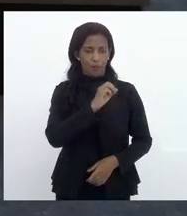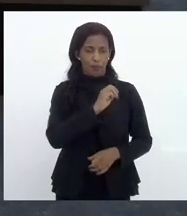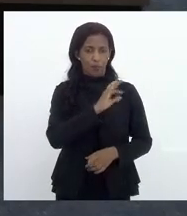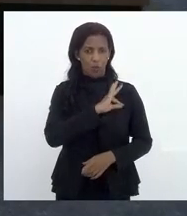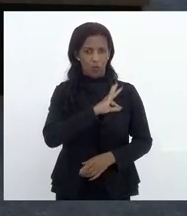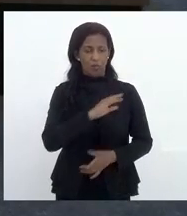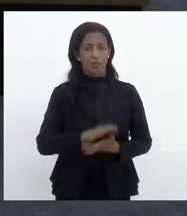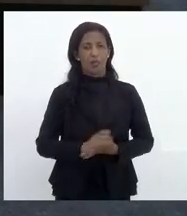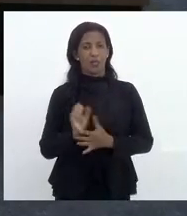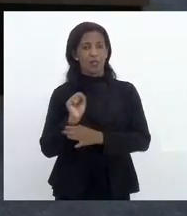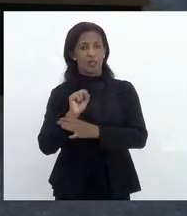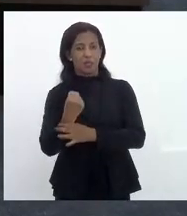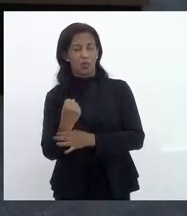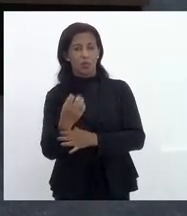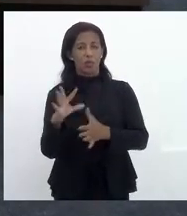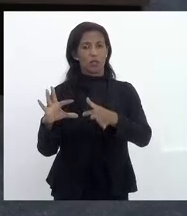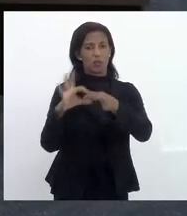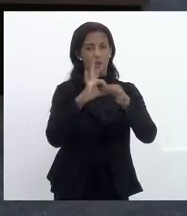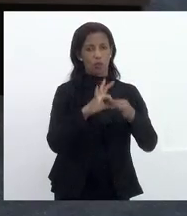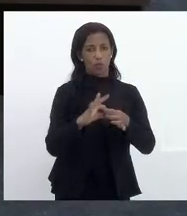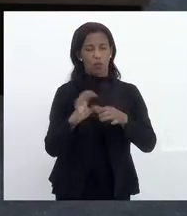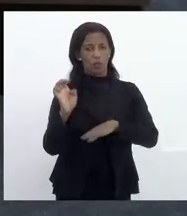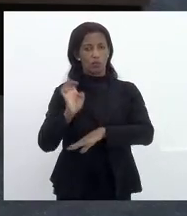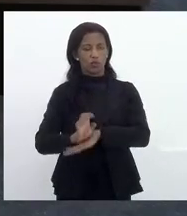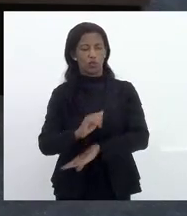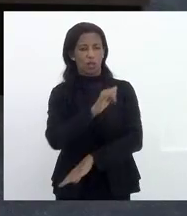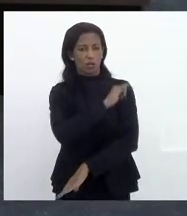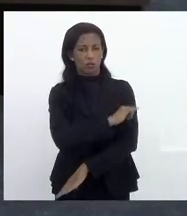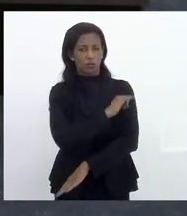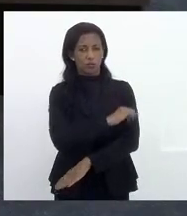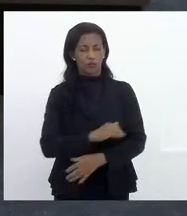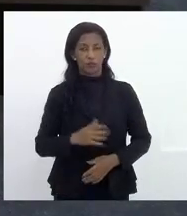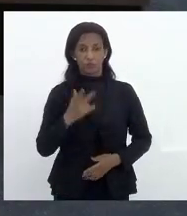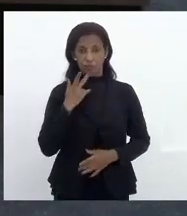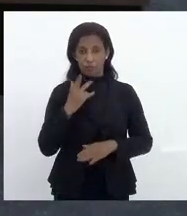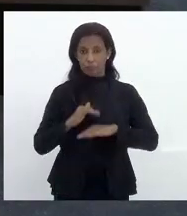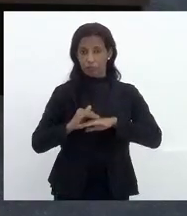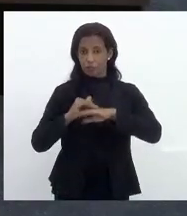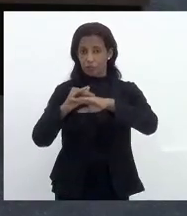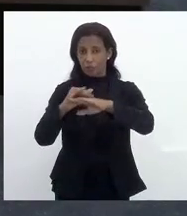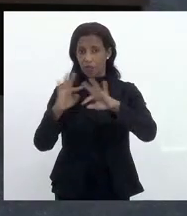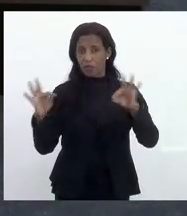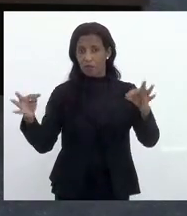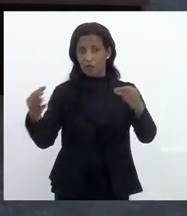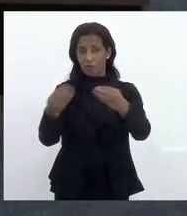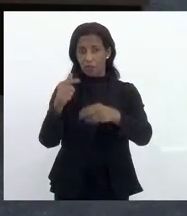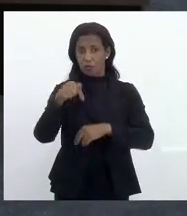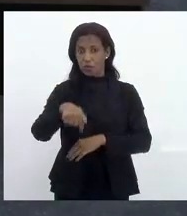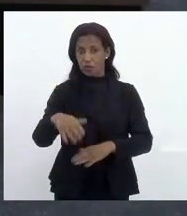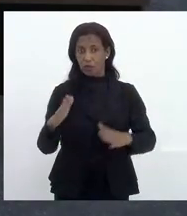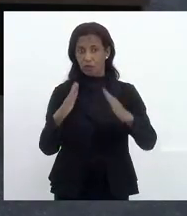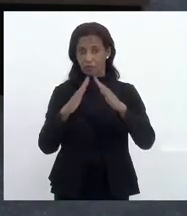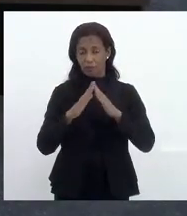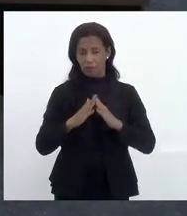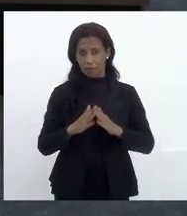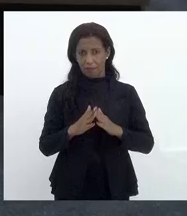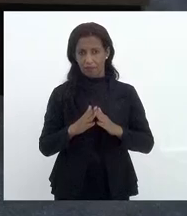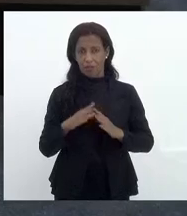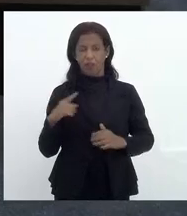que a segurança Unida Do Rio de Janeiro vou falar para o senhor e para todos que estão na sua casa